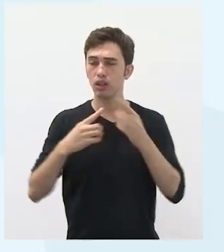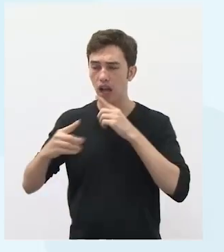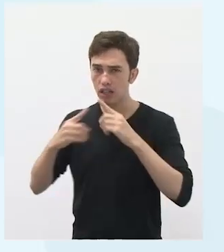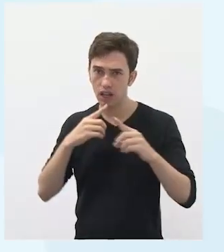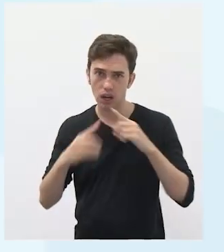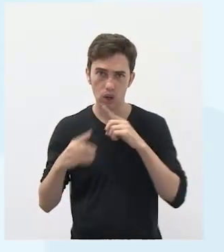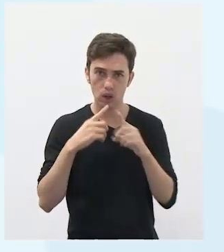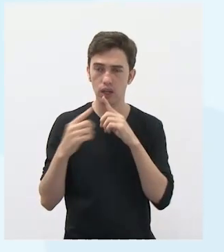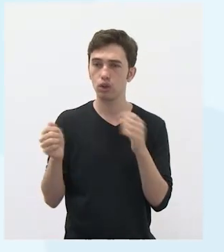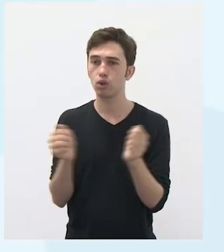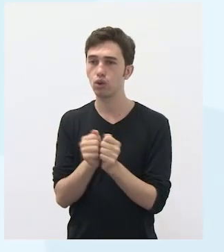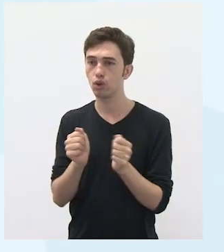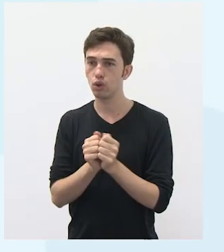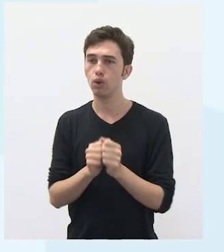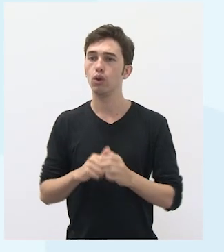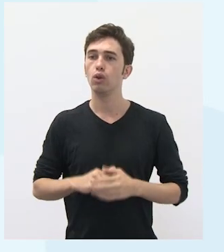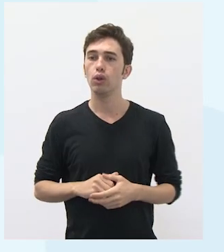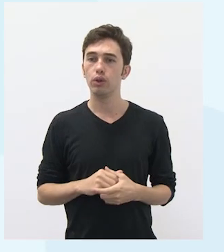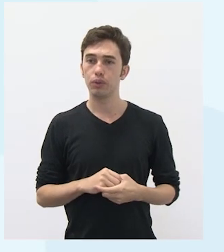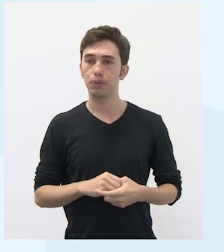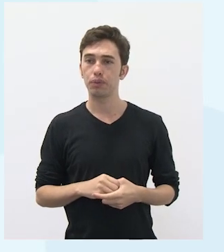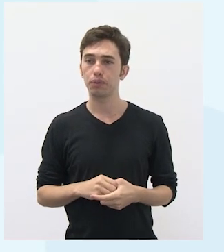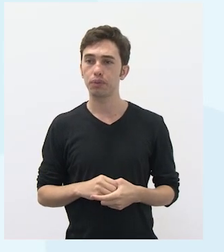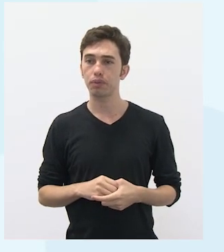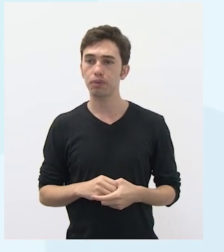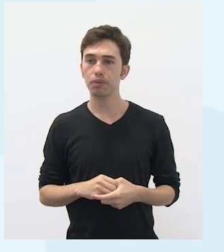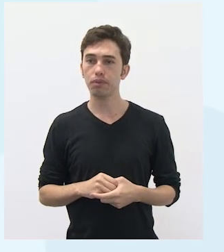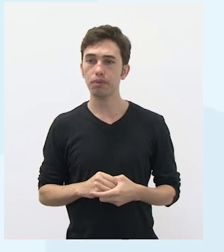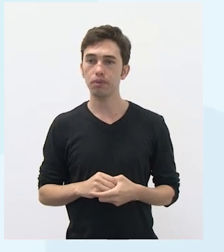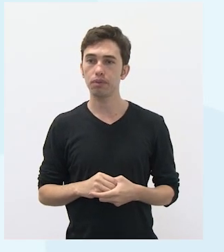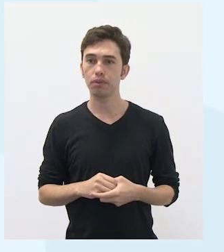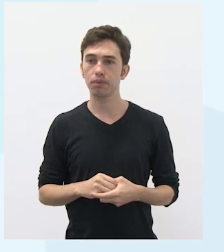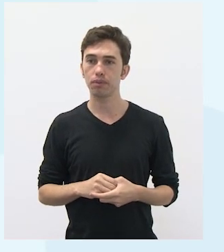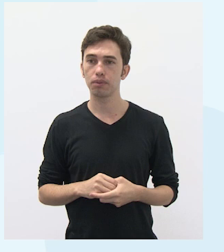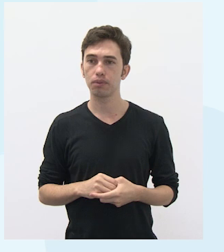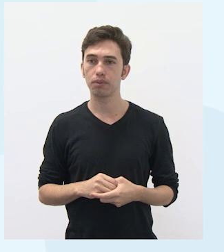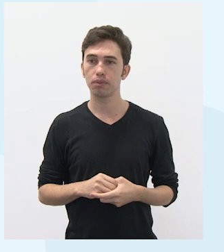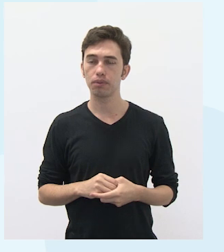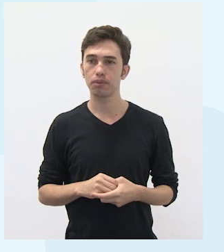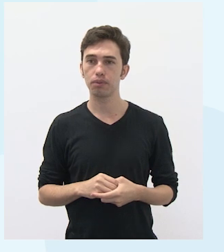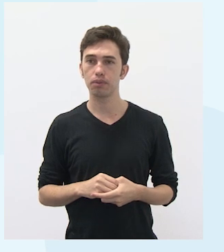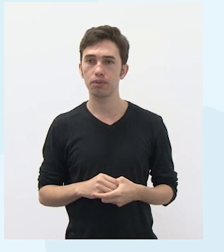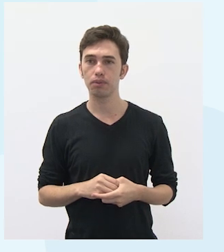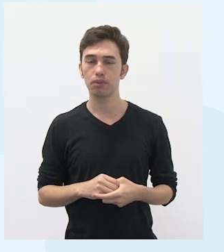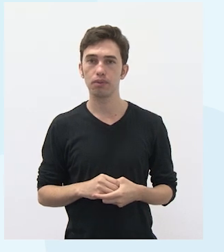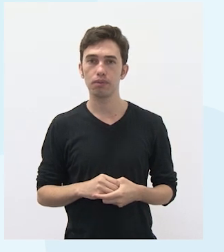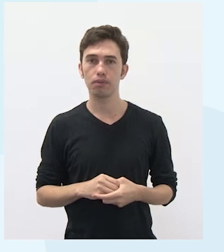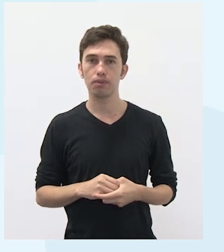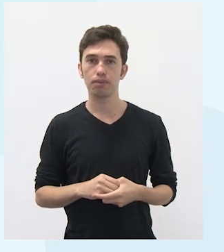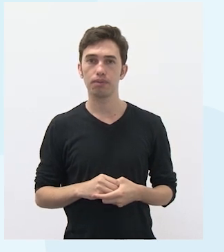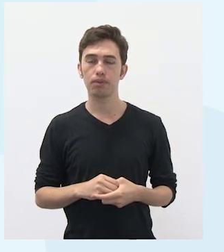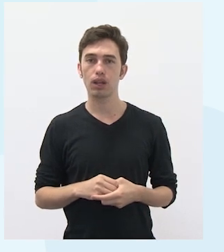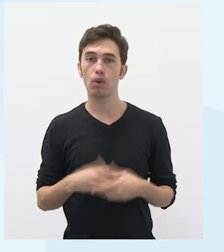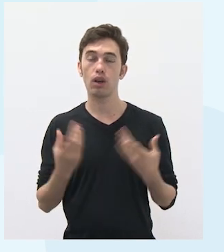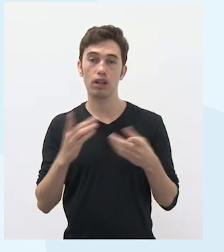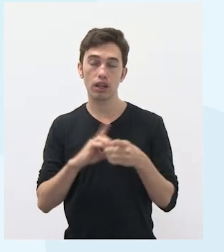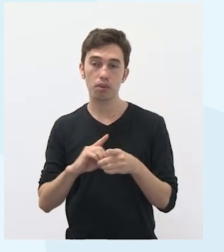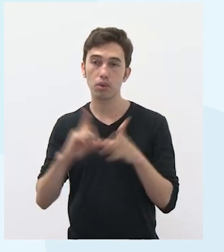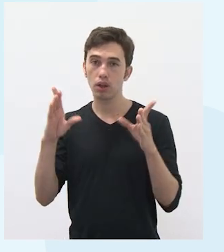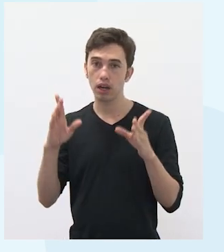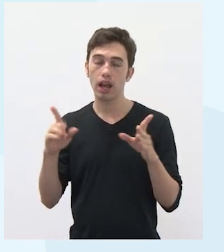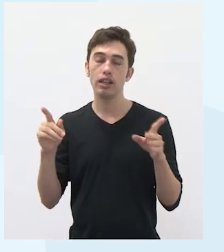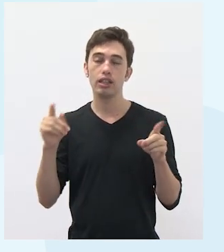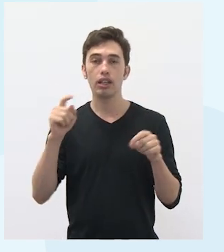gestão democrática, né, que é aquela em que todos são ouvidos e que se constrói junto possibilidades da